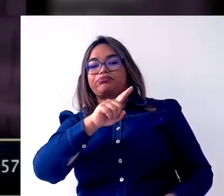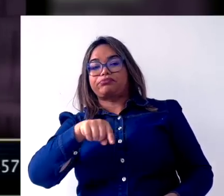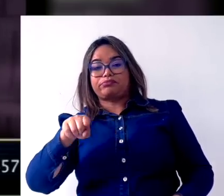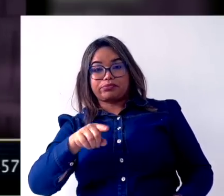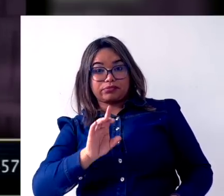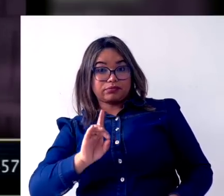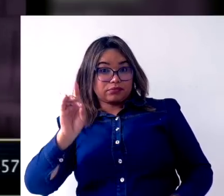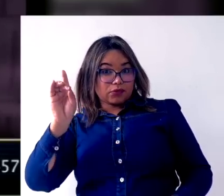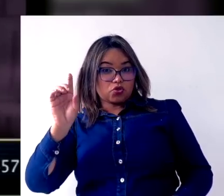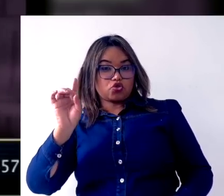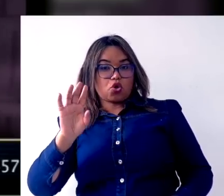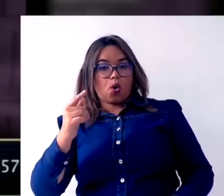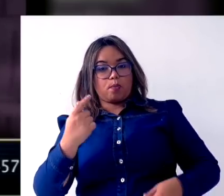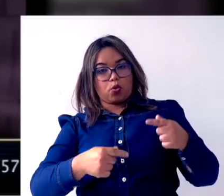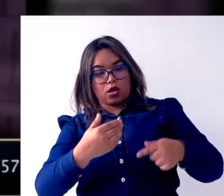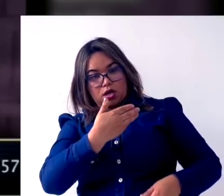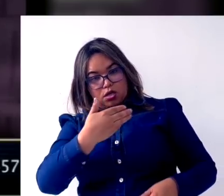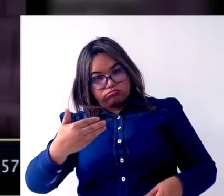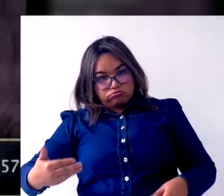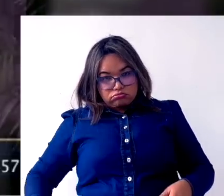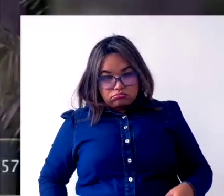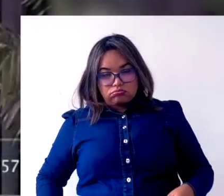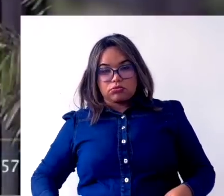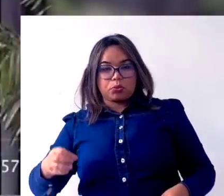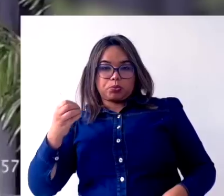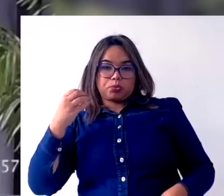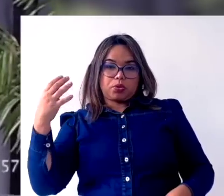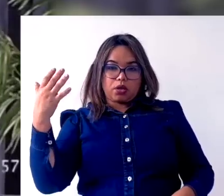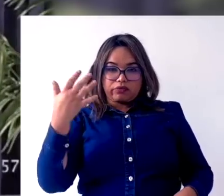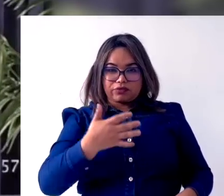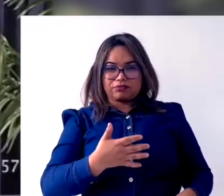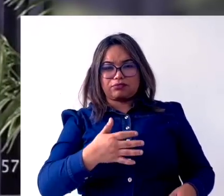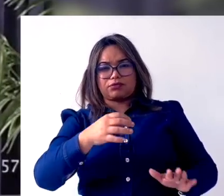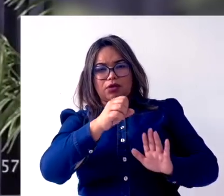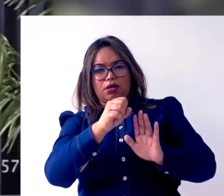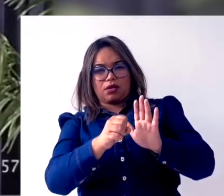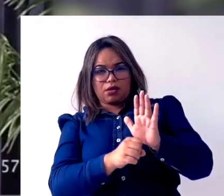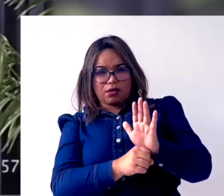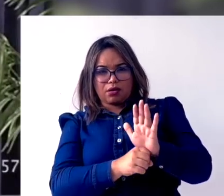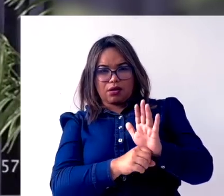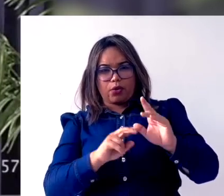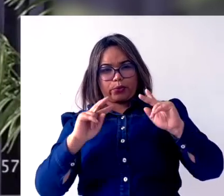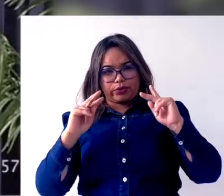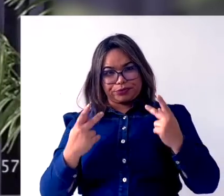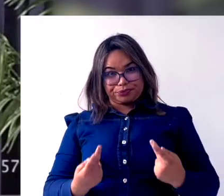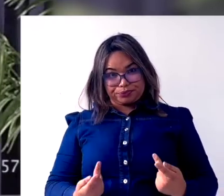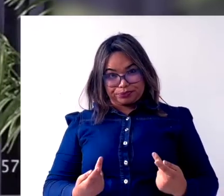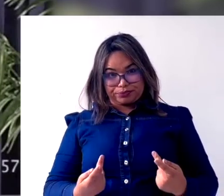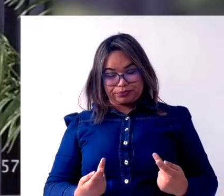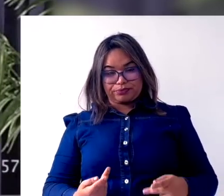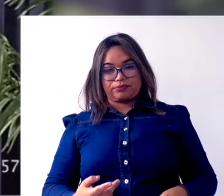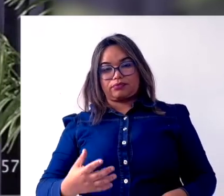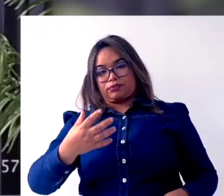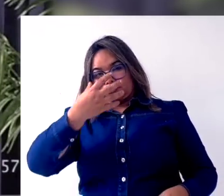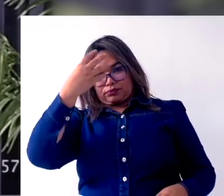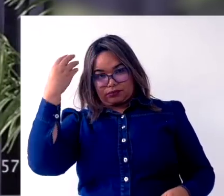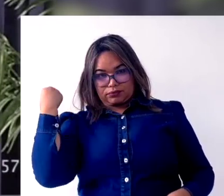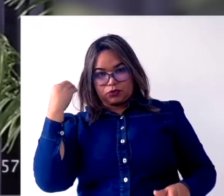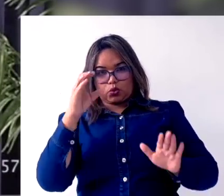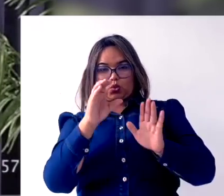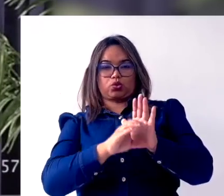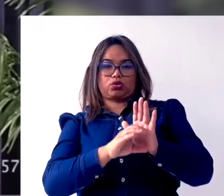políticas que se provam claramente seculares são reconhecidas. Esqueçam daquela Constituição estúpida